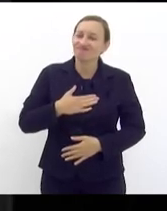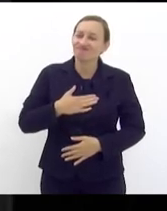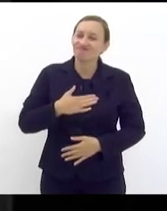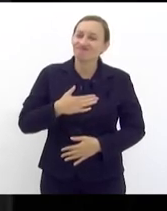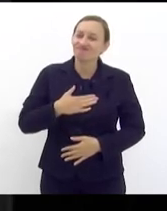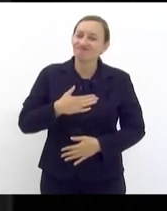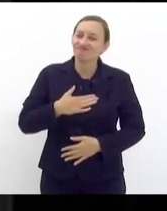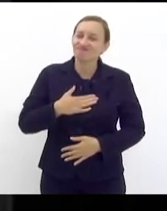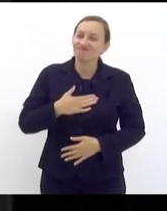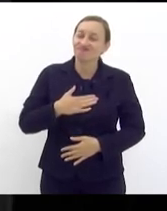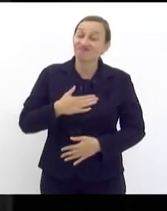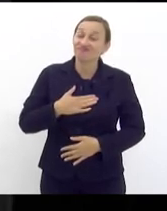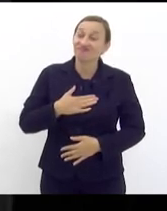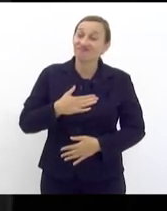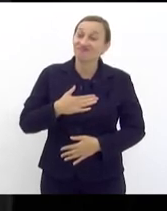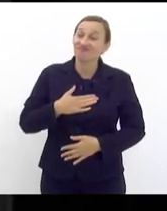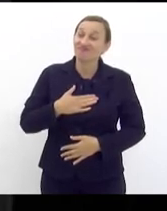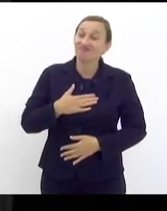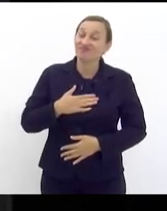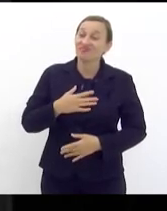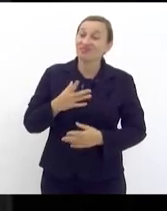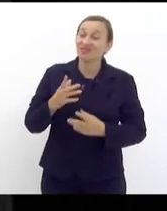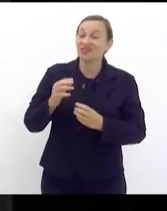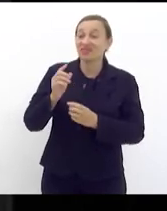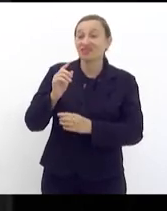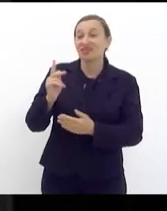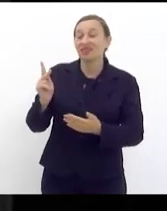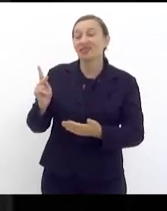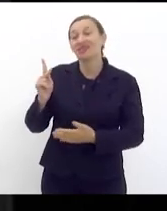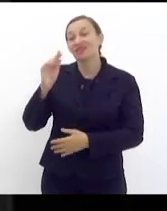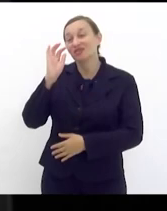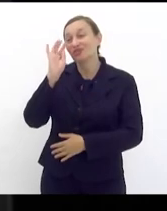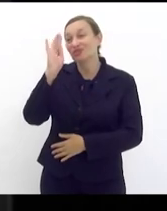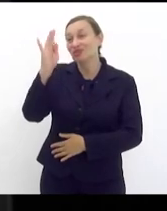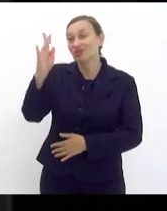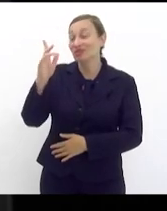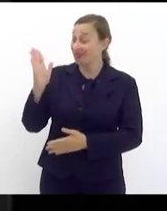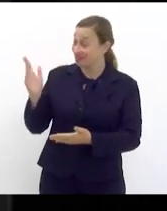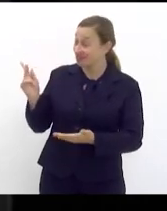um sonho. A nossa geração deu certo.